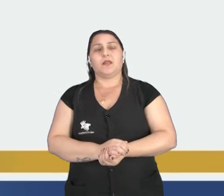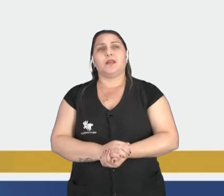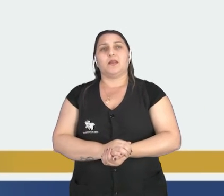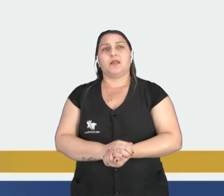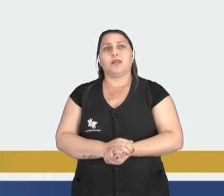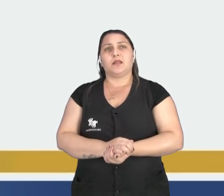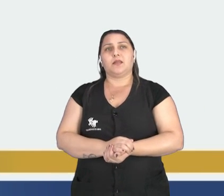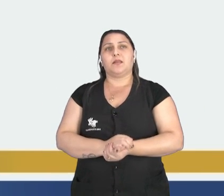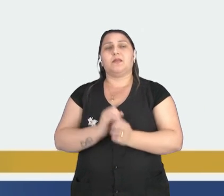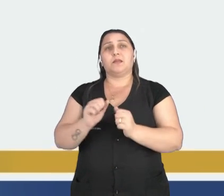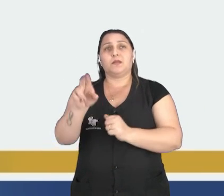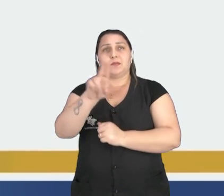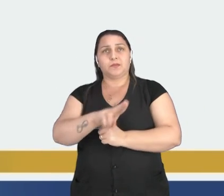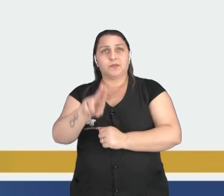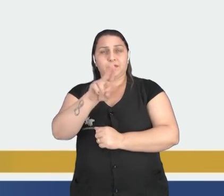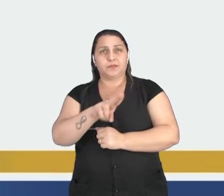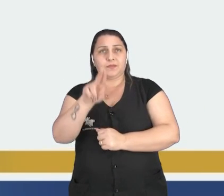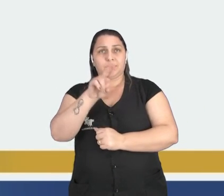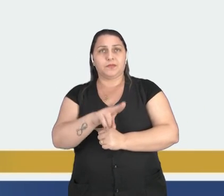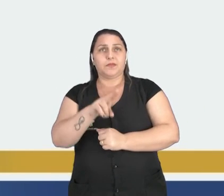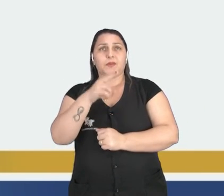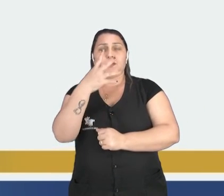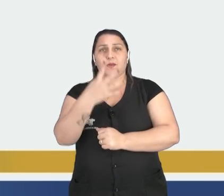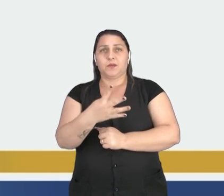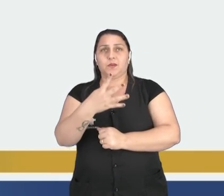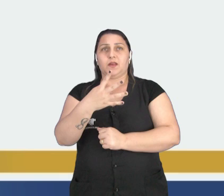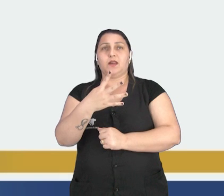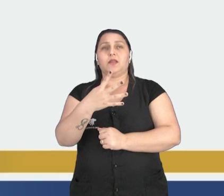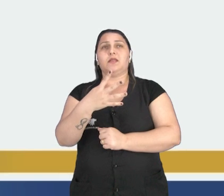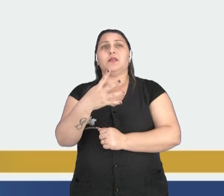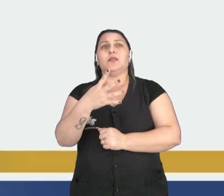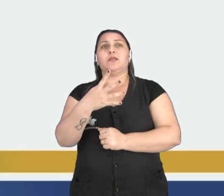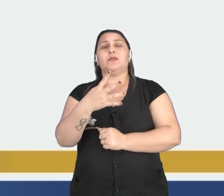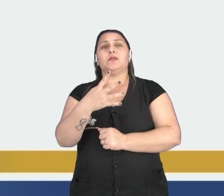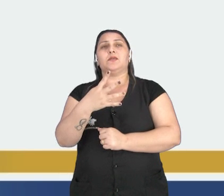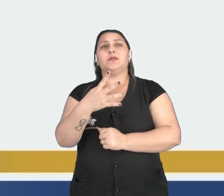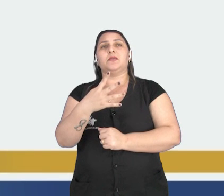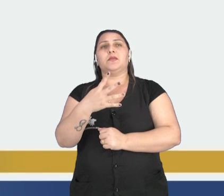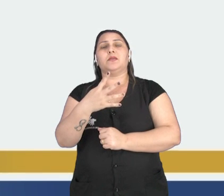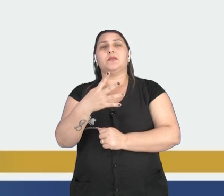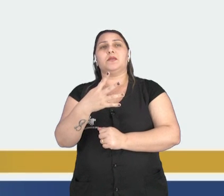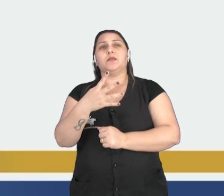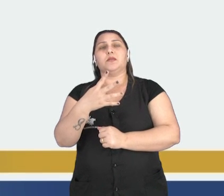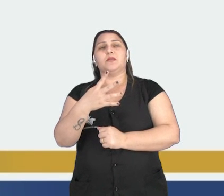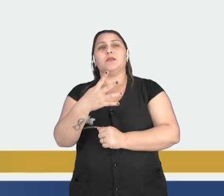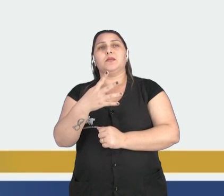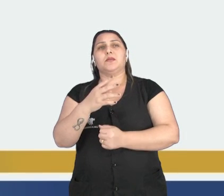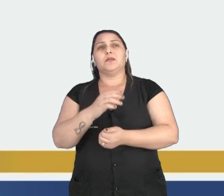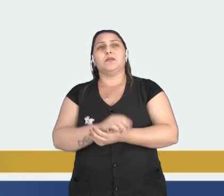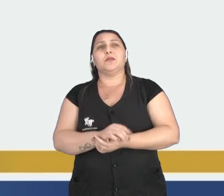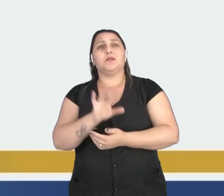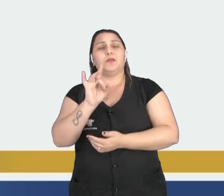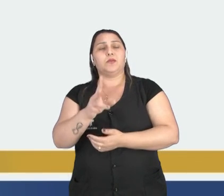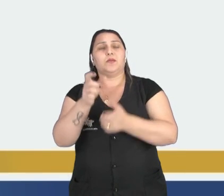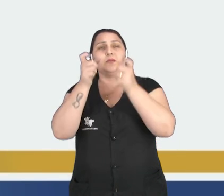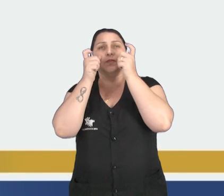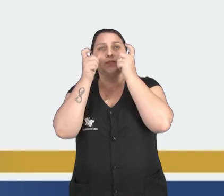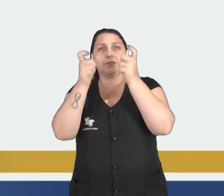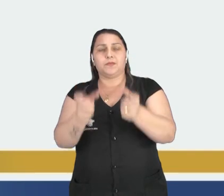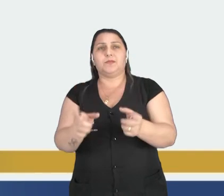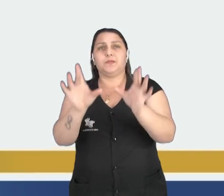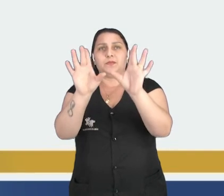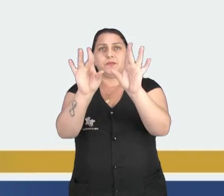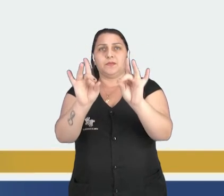aqui, ó, eu poderia utilizar muito bem, ó, arranjo 4, 2 a 2, que vai dar a mesma coisa nesse caso, tá? É só você prestar atenção